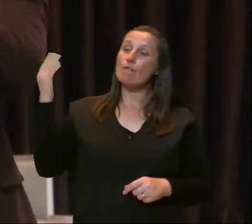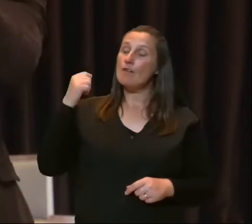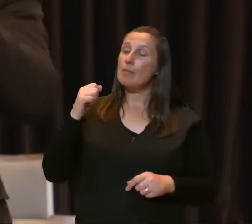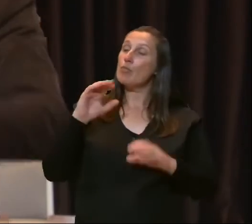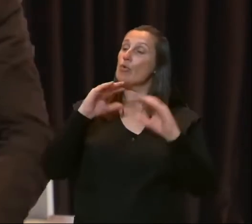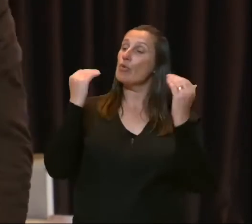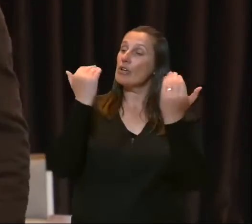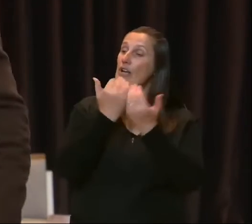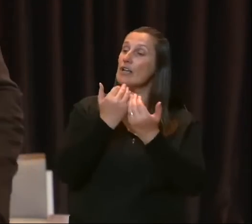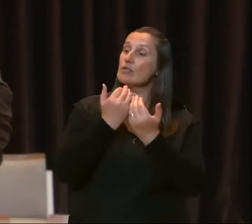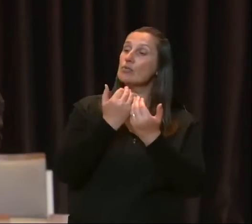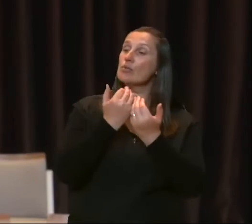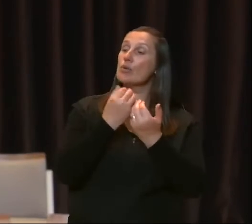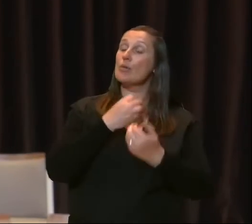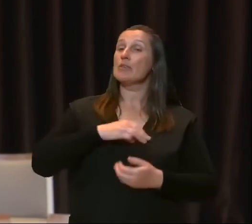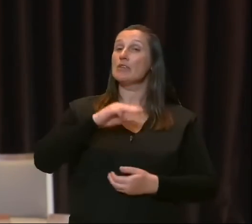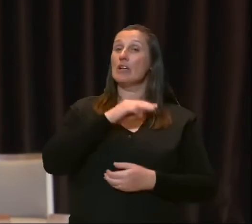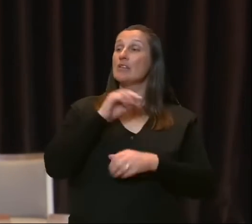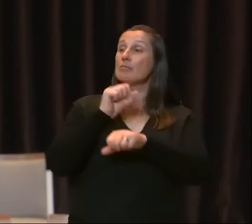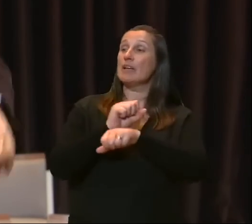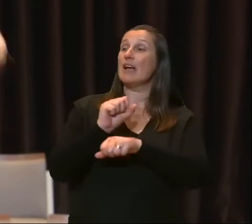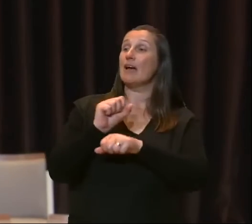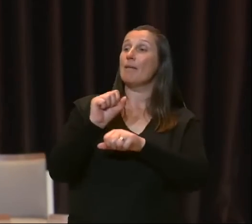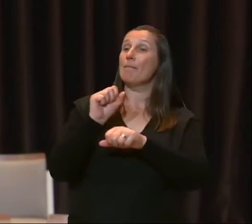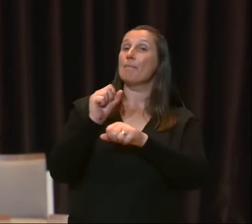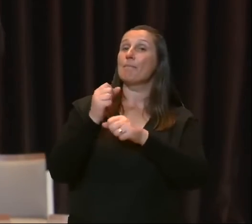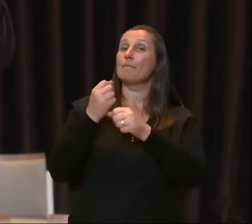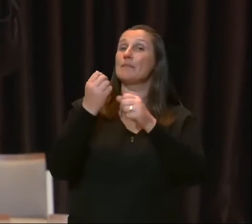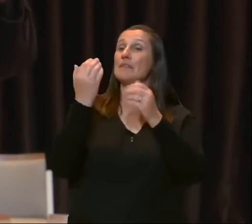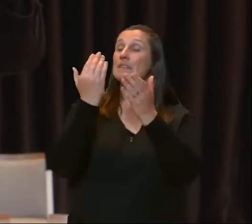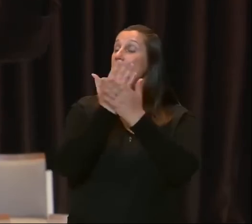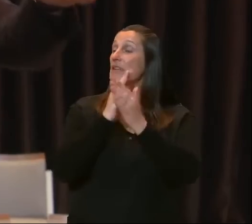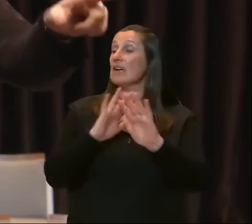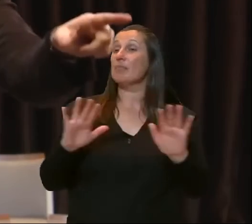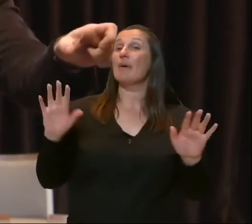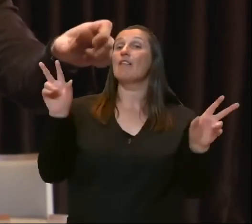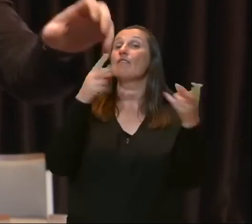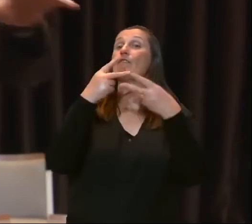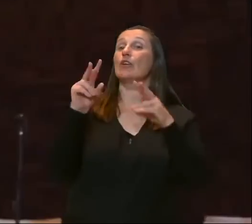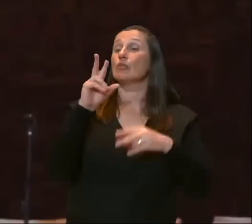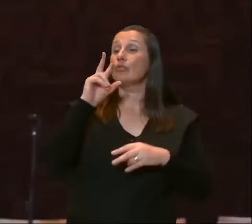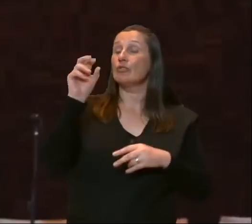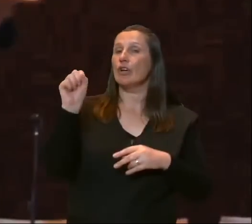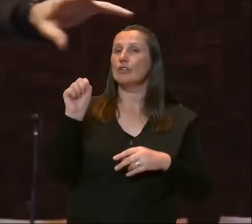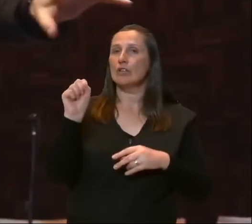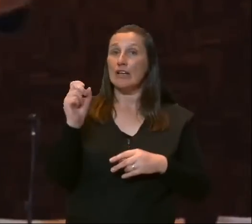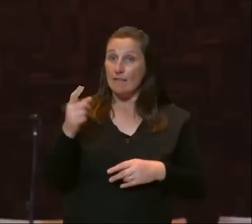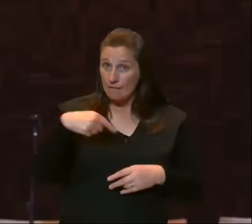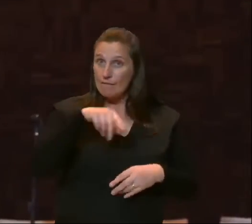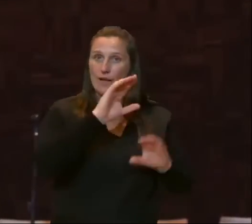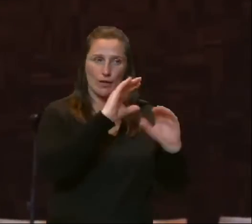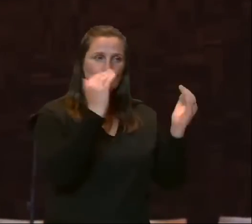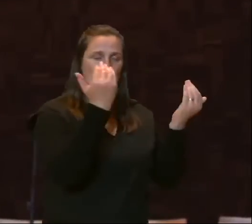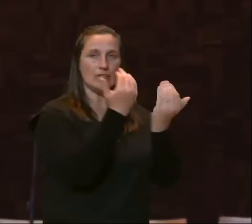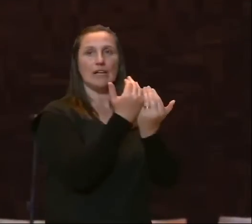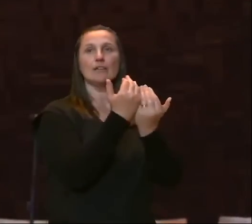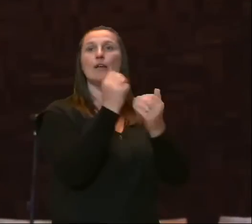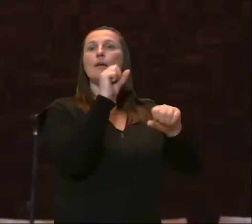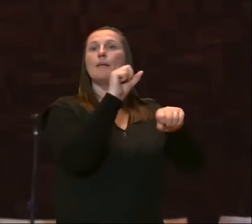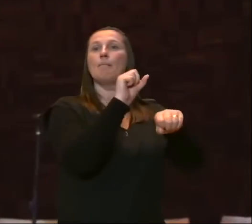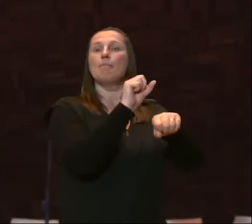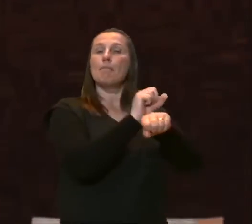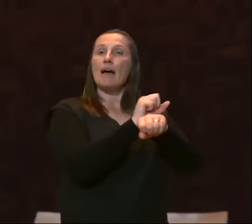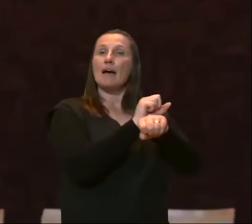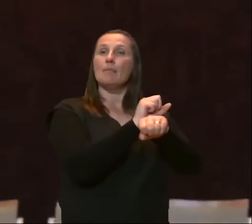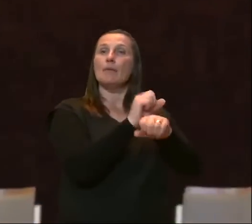esperar passar aí o vento forte. E aí quando ele vai no congresso, eles separam para orar por nações, e uma das